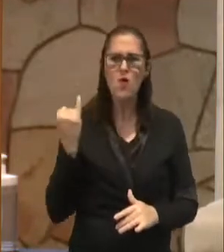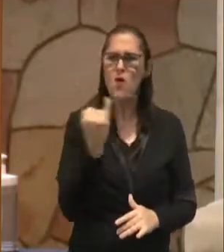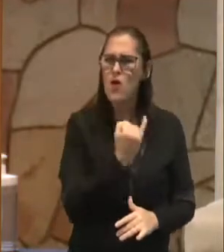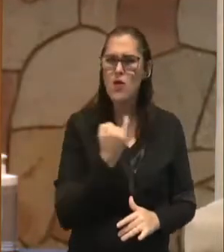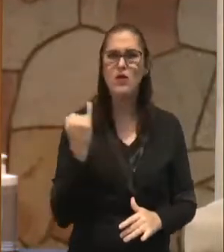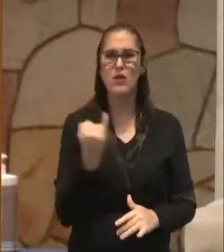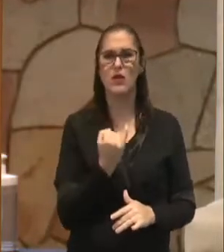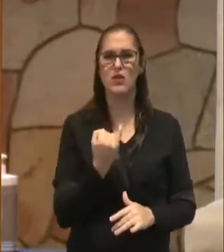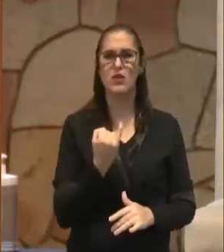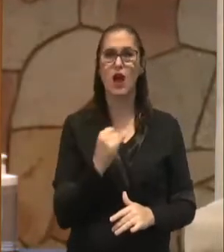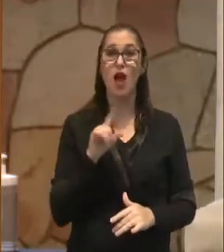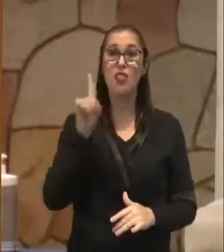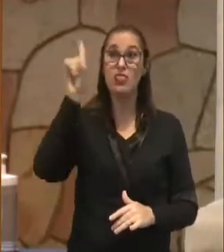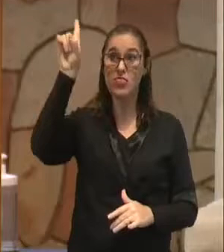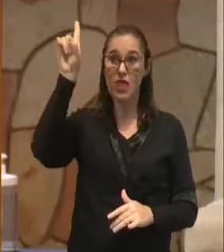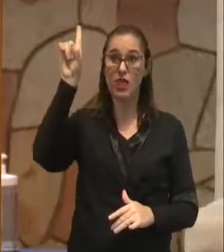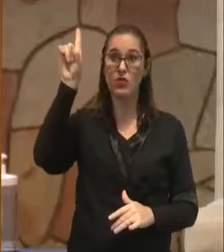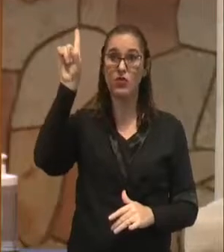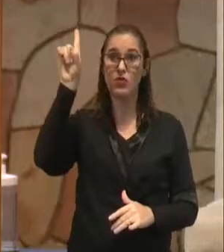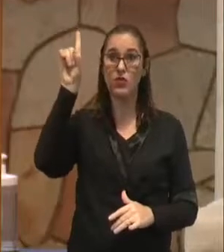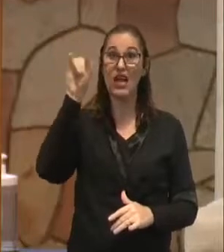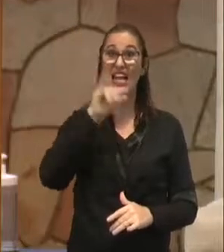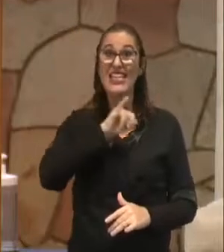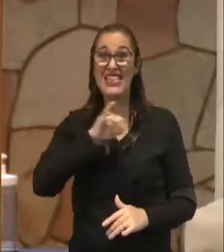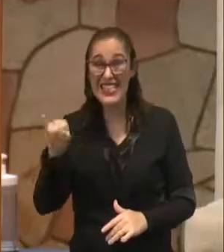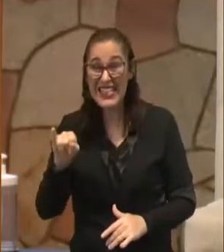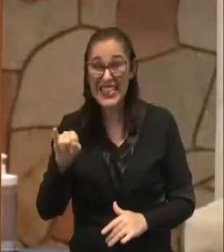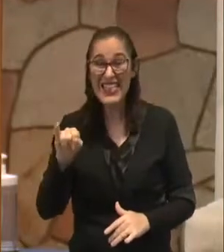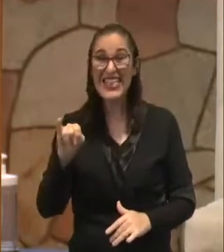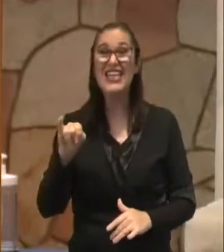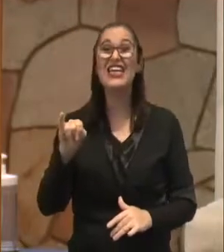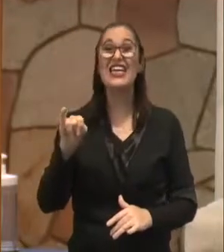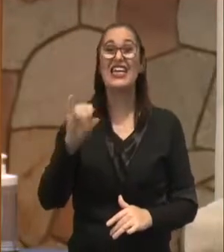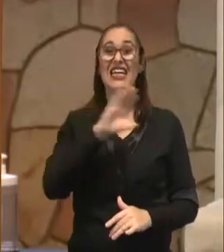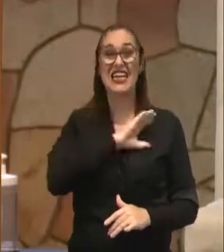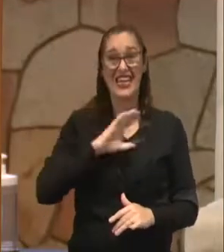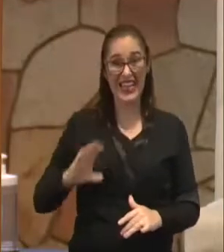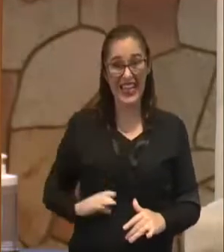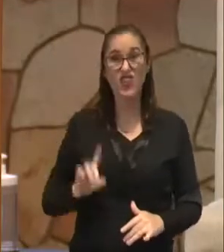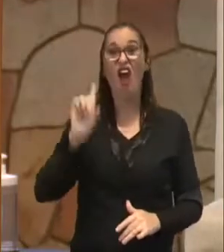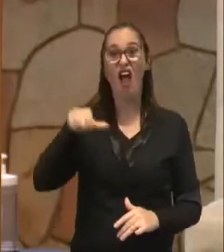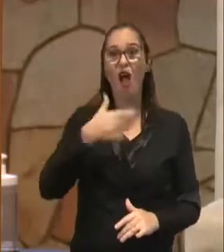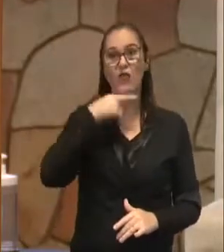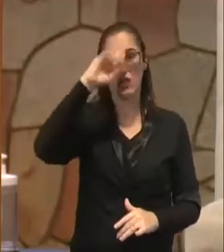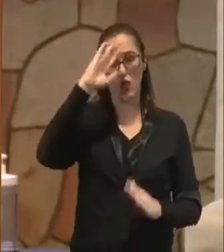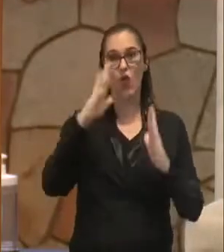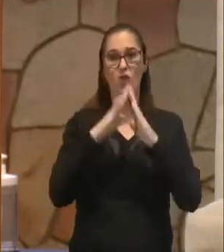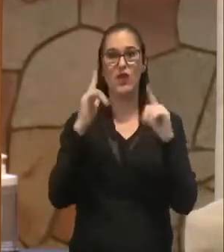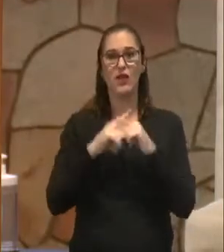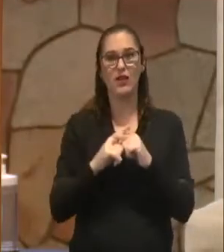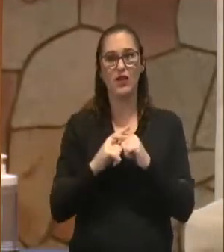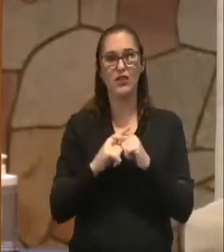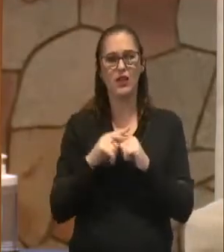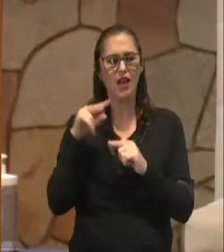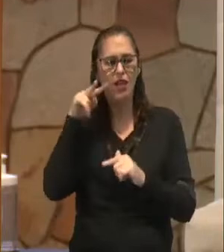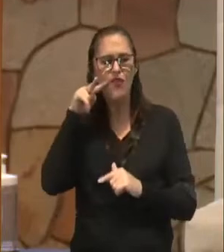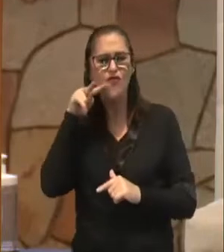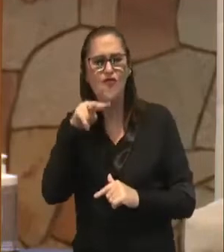coisa que Deus preza, se Cristo, que é o Senhor da igreja, preza, Deus sem dúvida, o